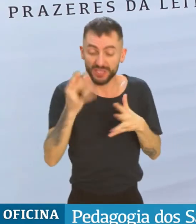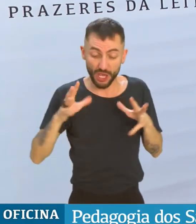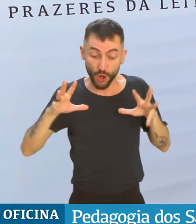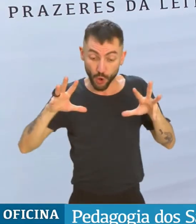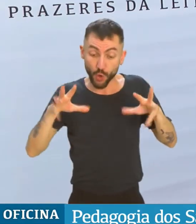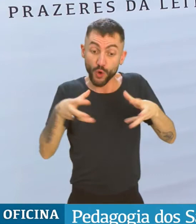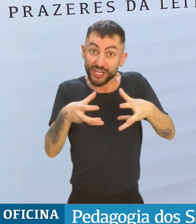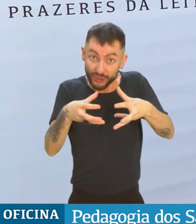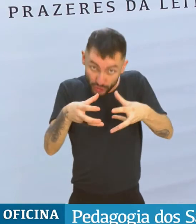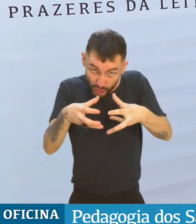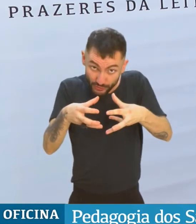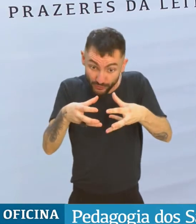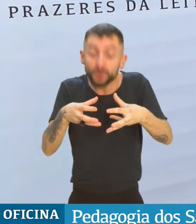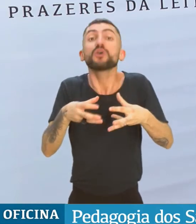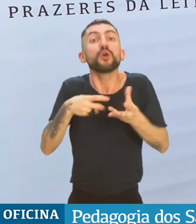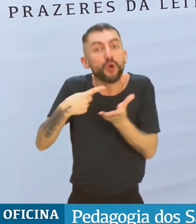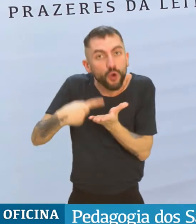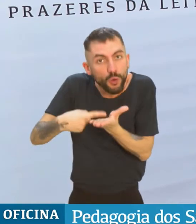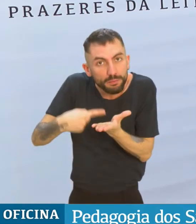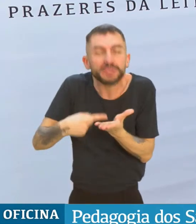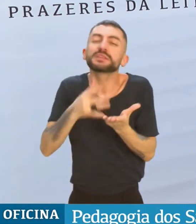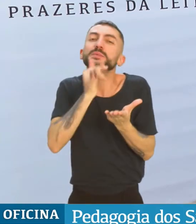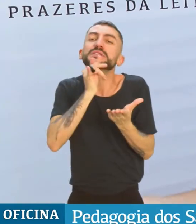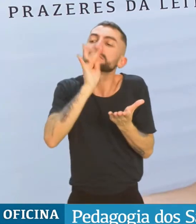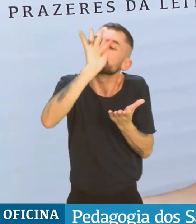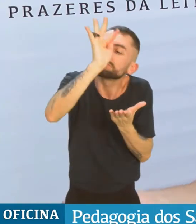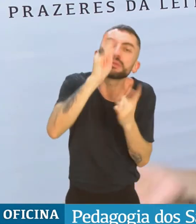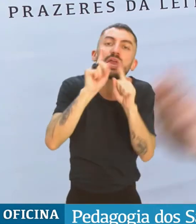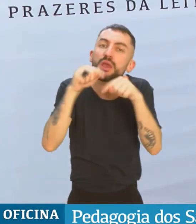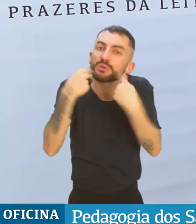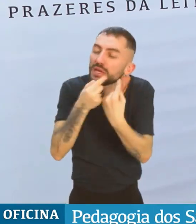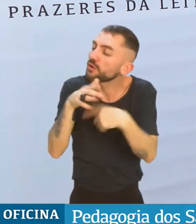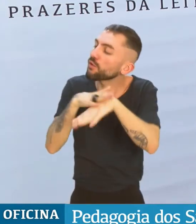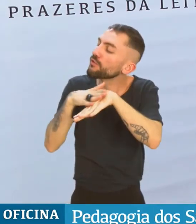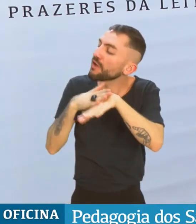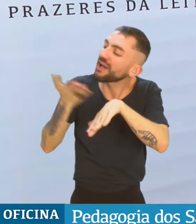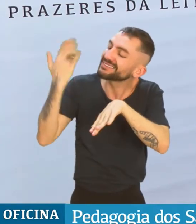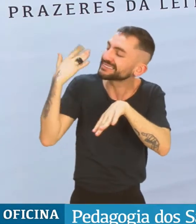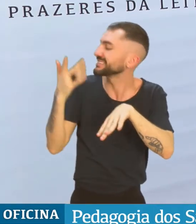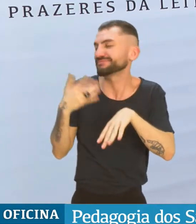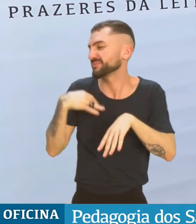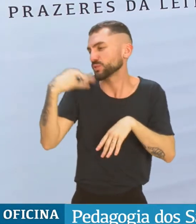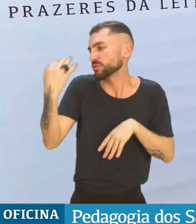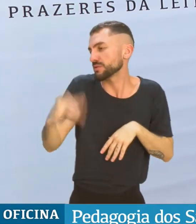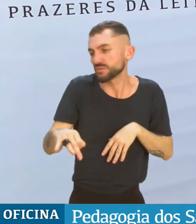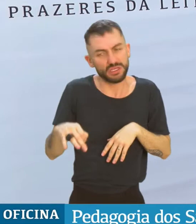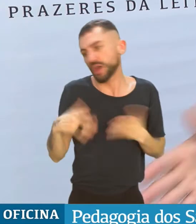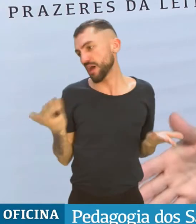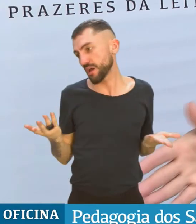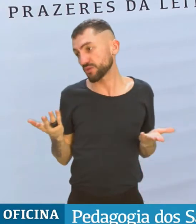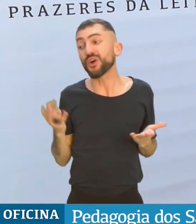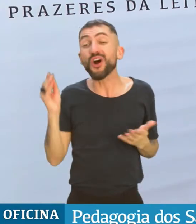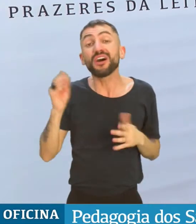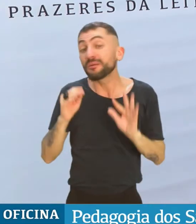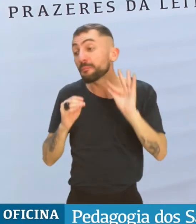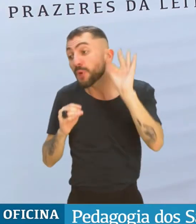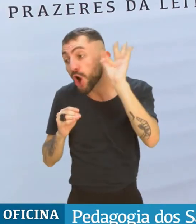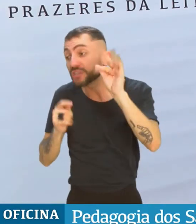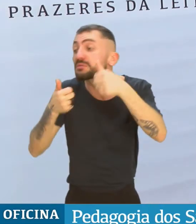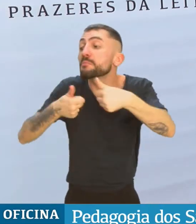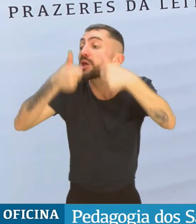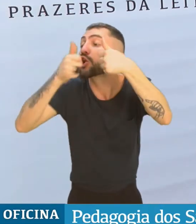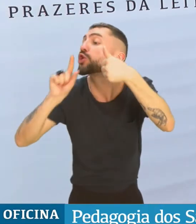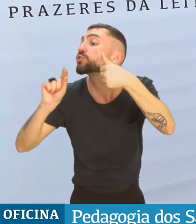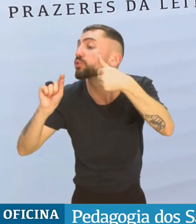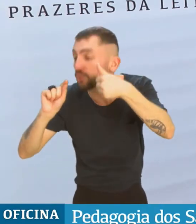algumas apresentações, combinar algumas reuniões, conversar sobre o que deu certo, o que podemos melhorar, né?